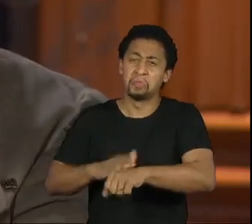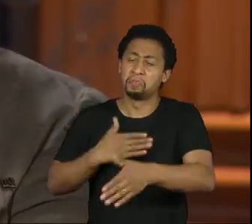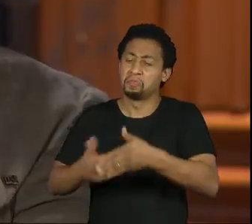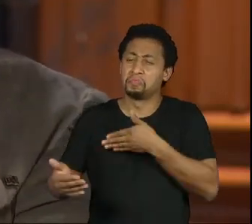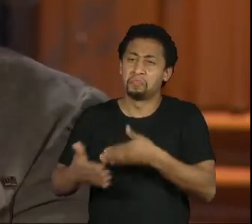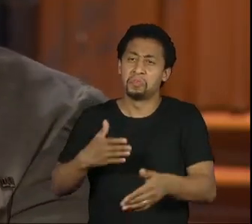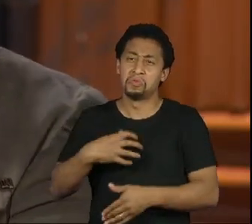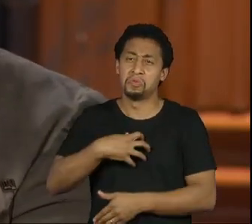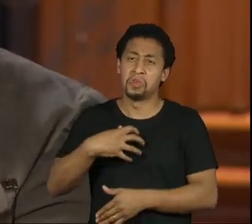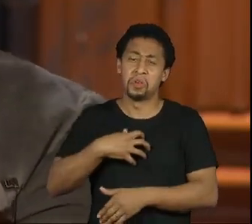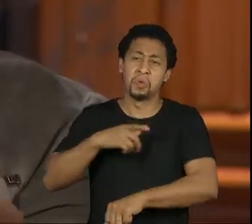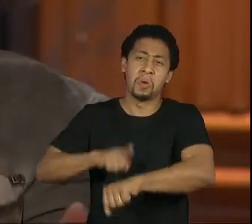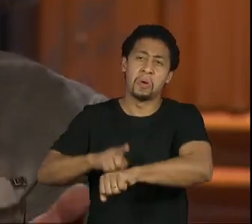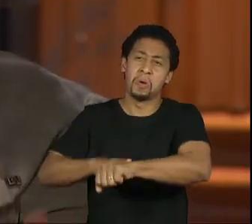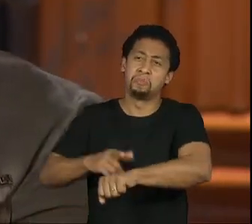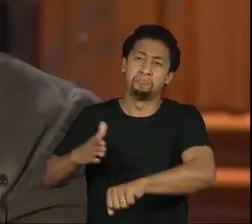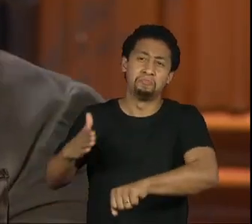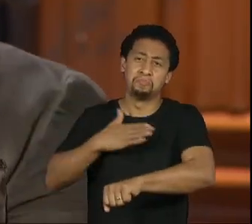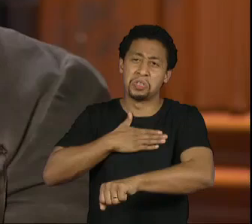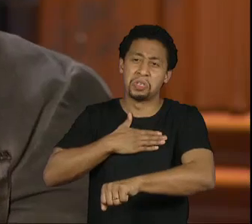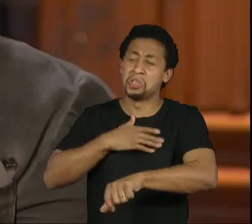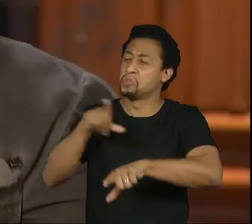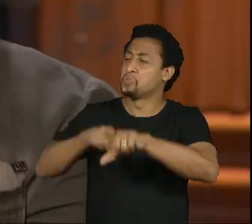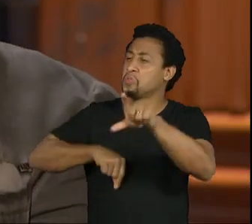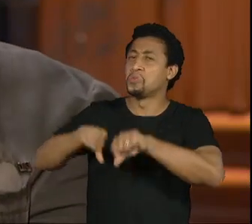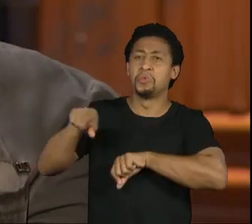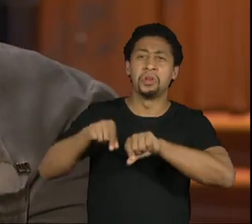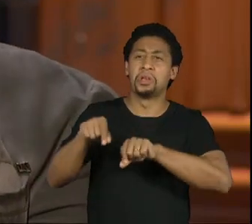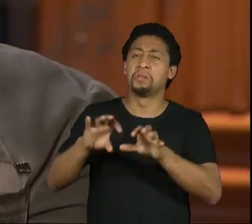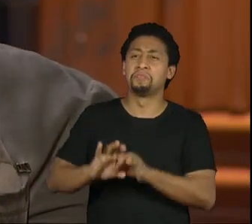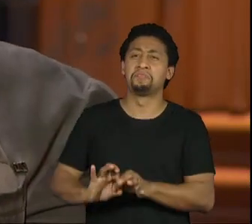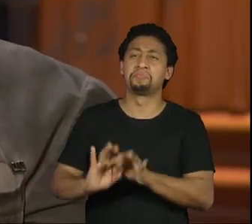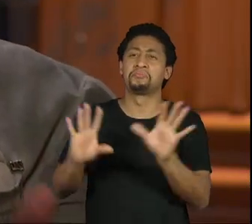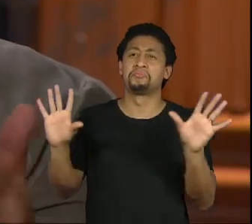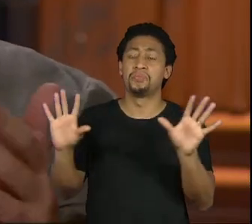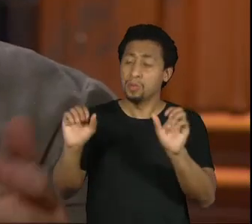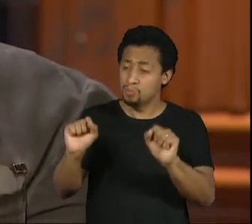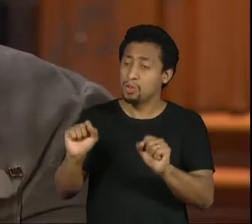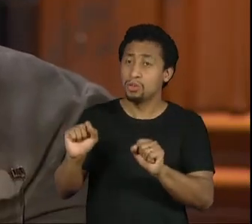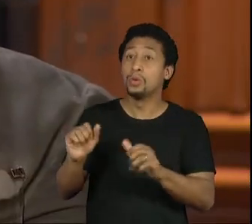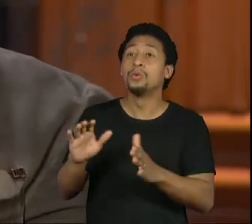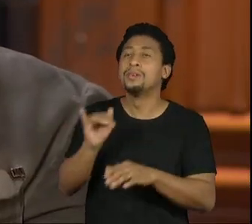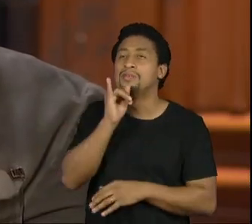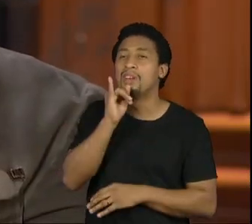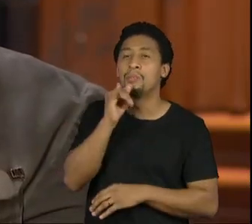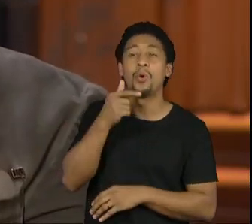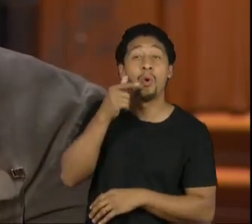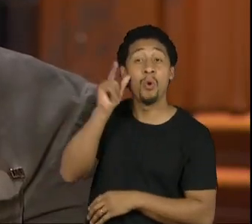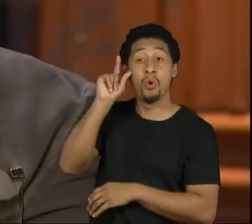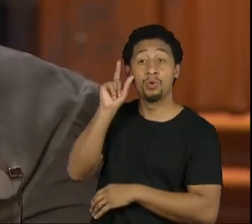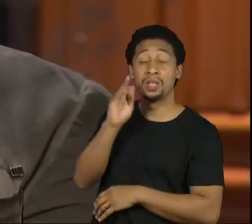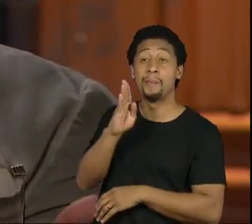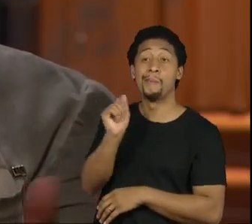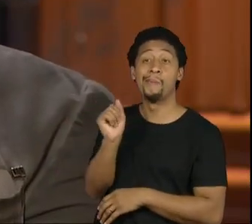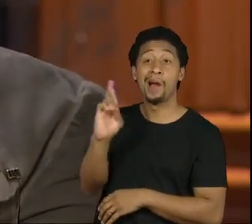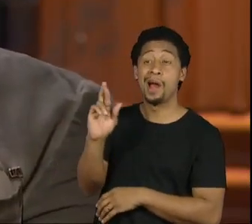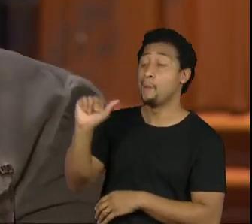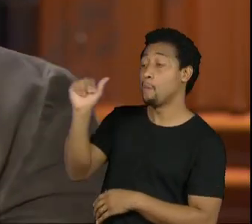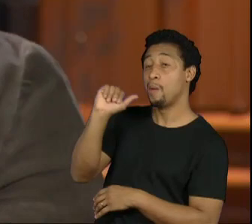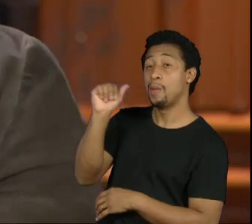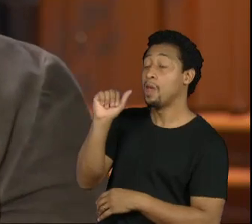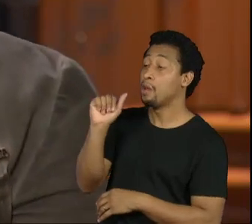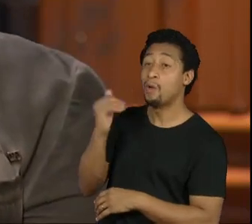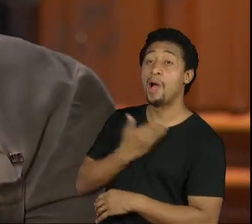do jeito que eu quiser com quem eu quiser não usando posso chamar um amigo meu que eu conheci no bar ontem bebendo faz